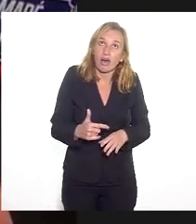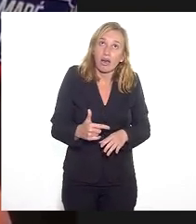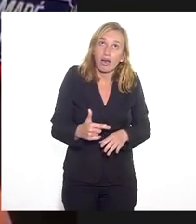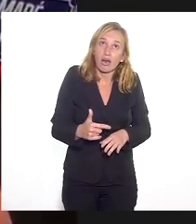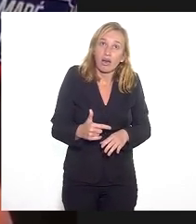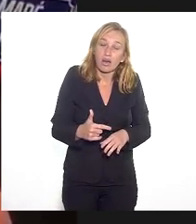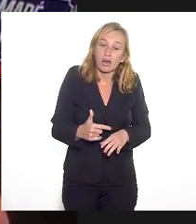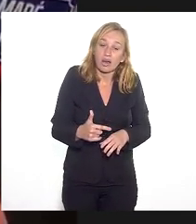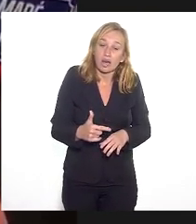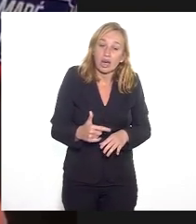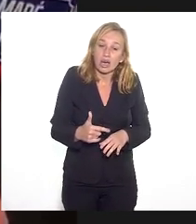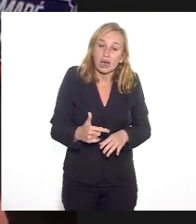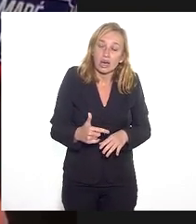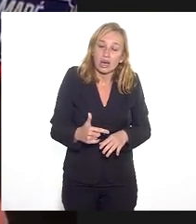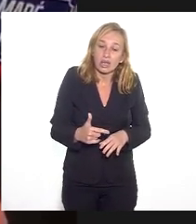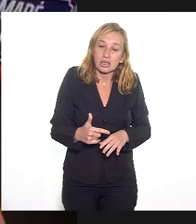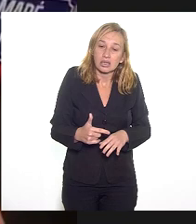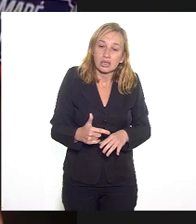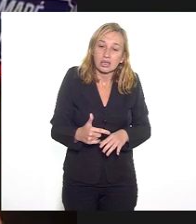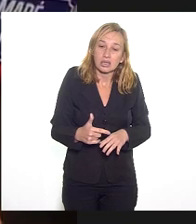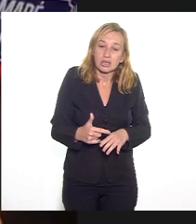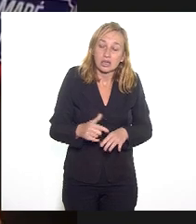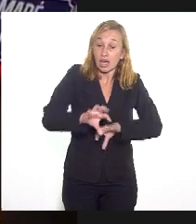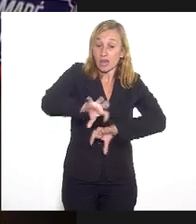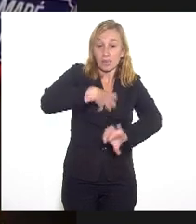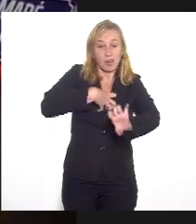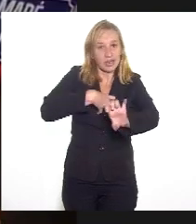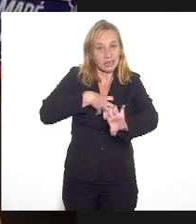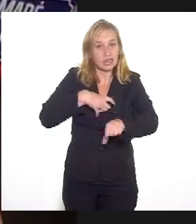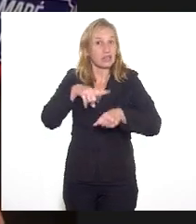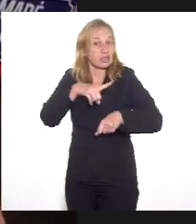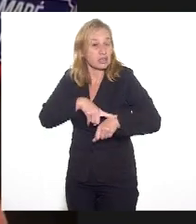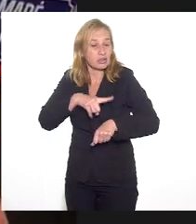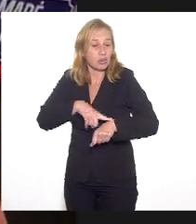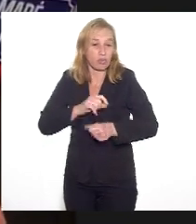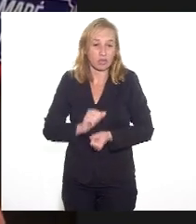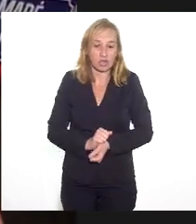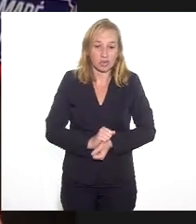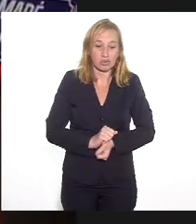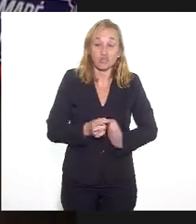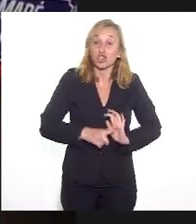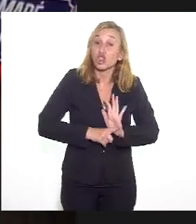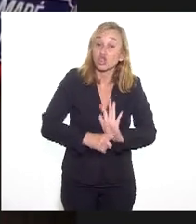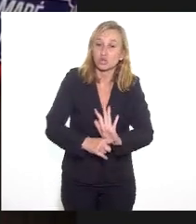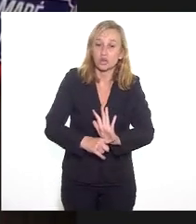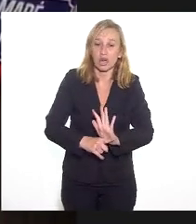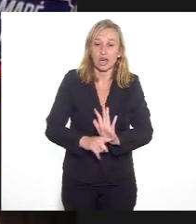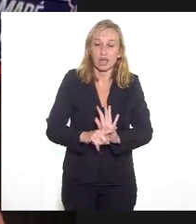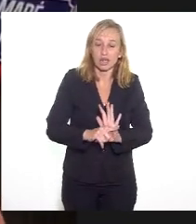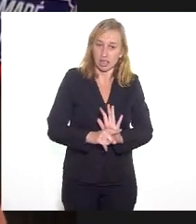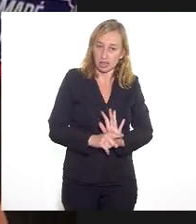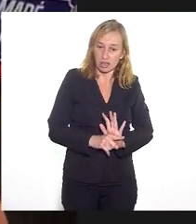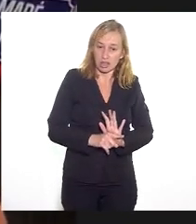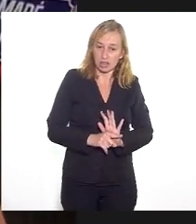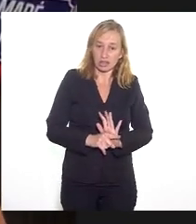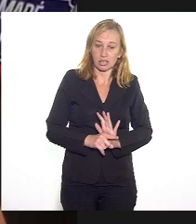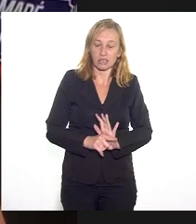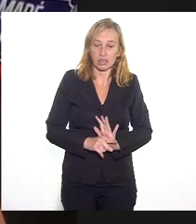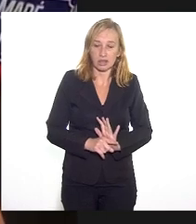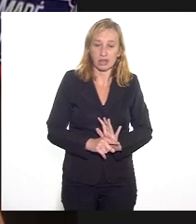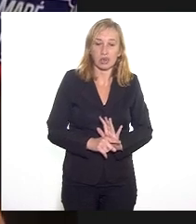como coerência e como racionalidade importante nesse momento a atribuição e a contribuição dada